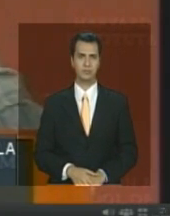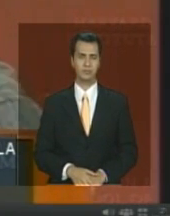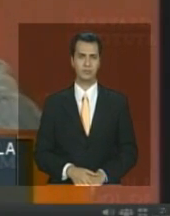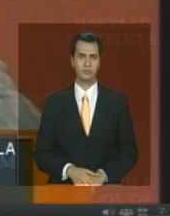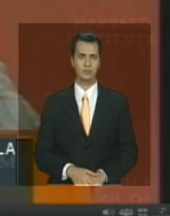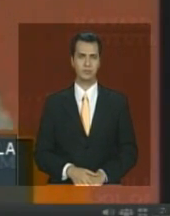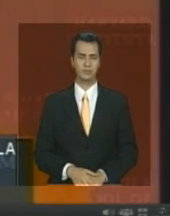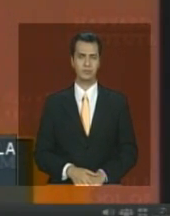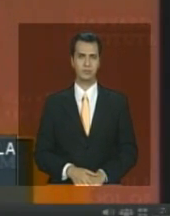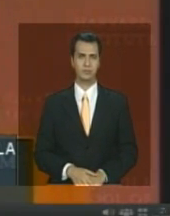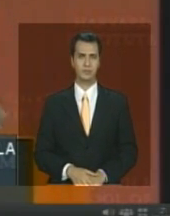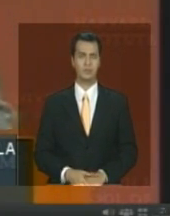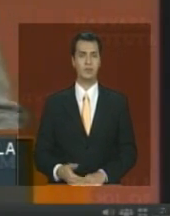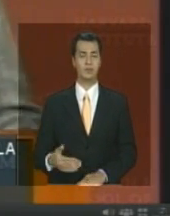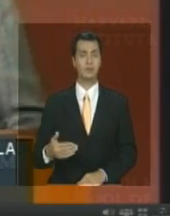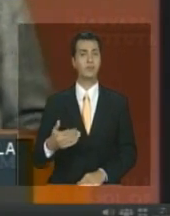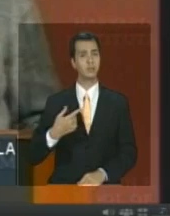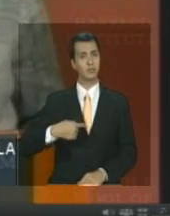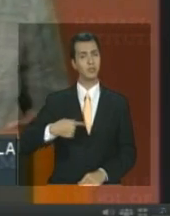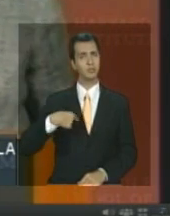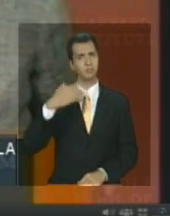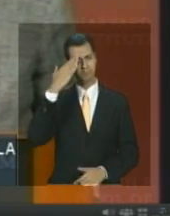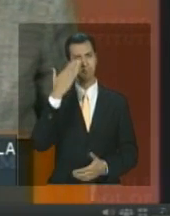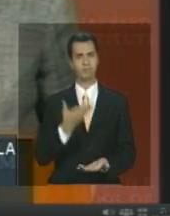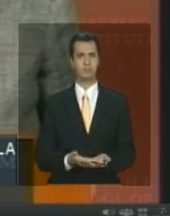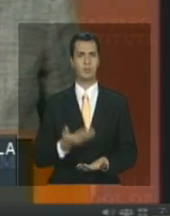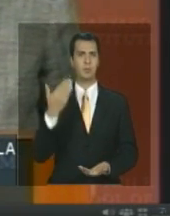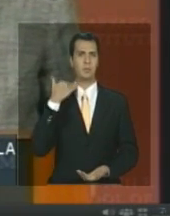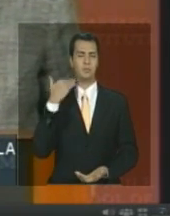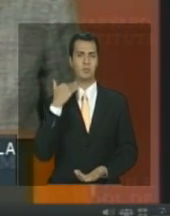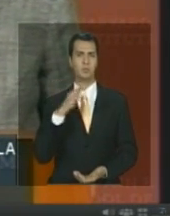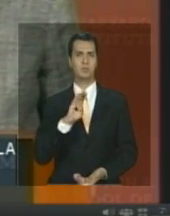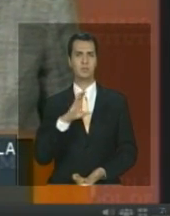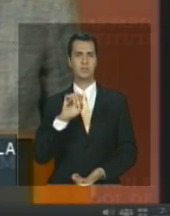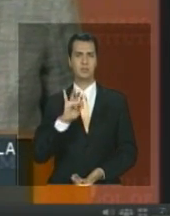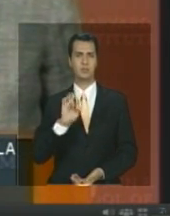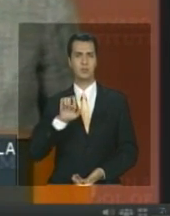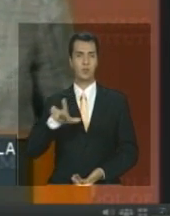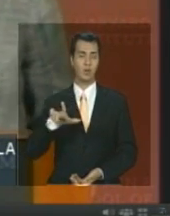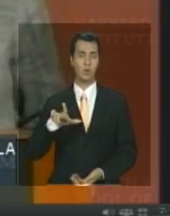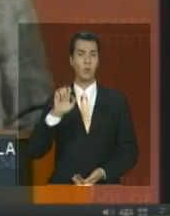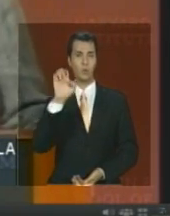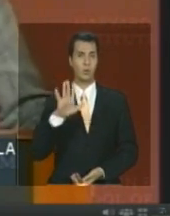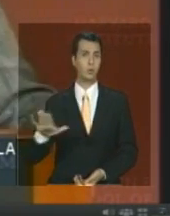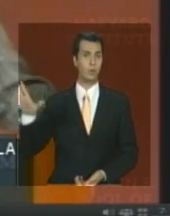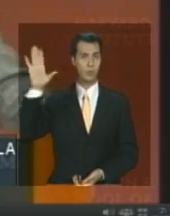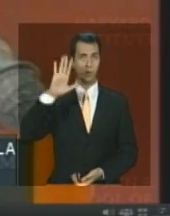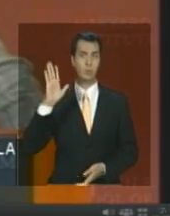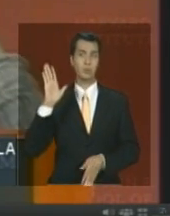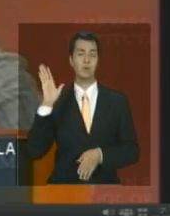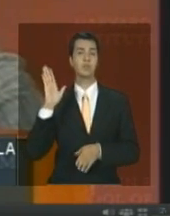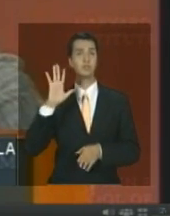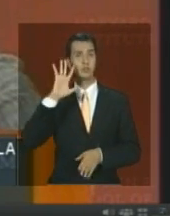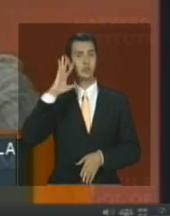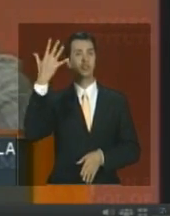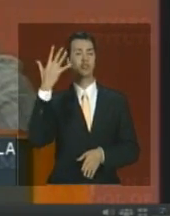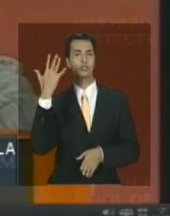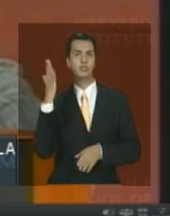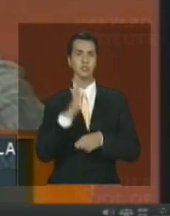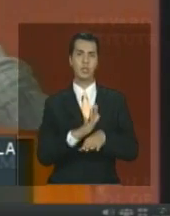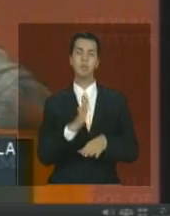as ações dos bancos centrais, principalmente do Banco Central Europeu, melhorou muito a